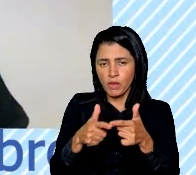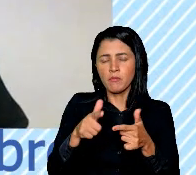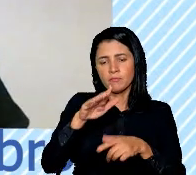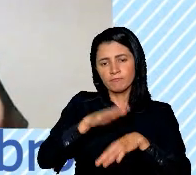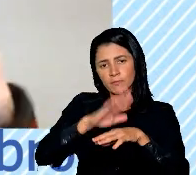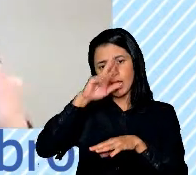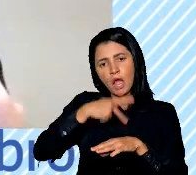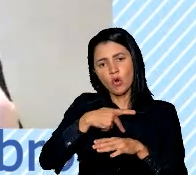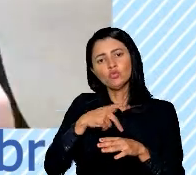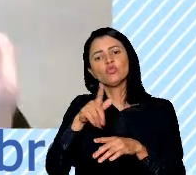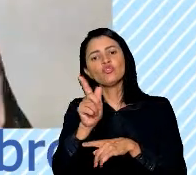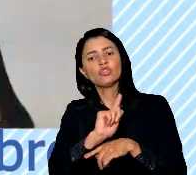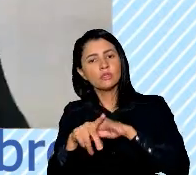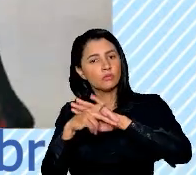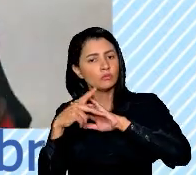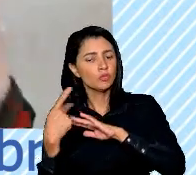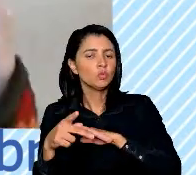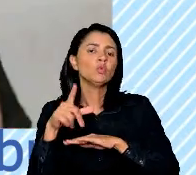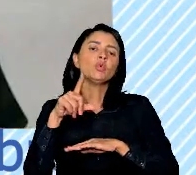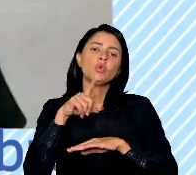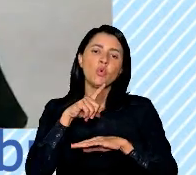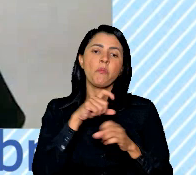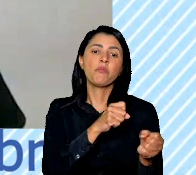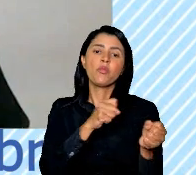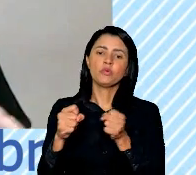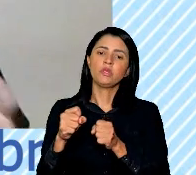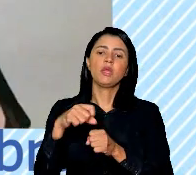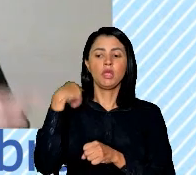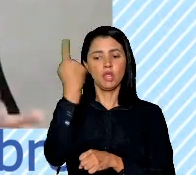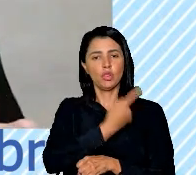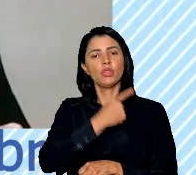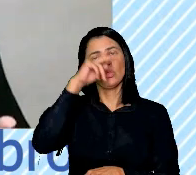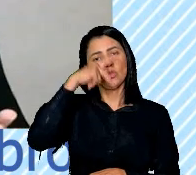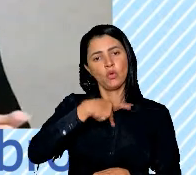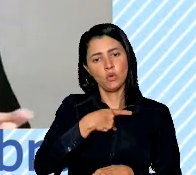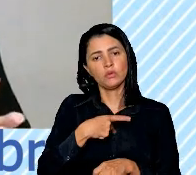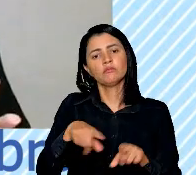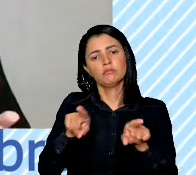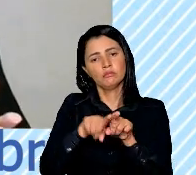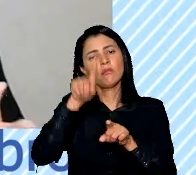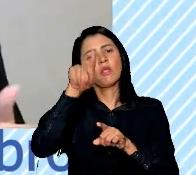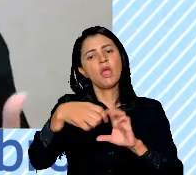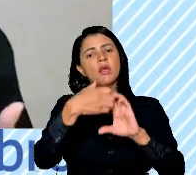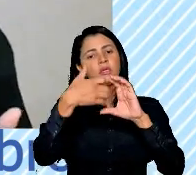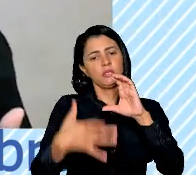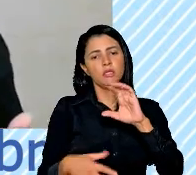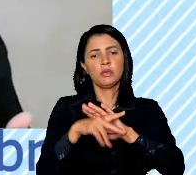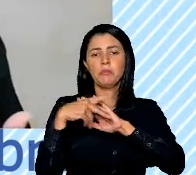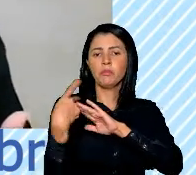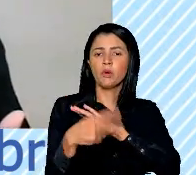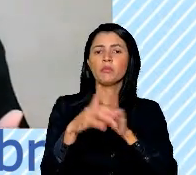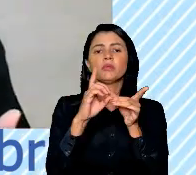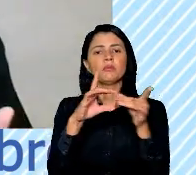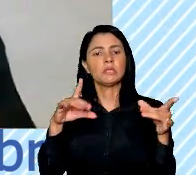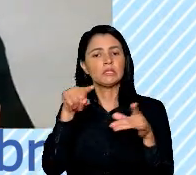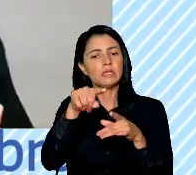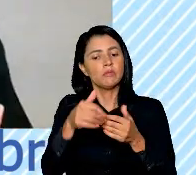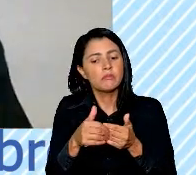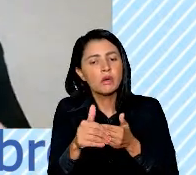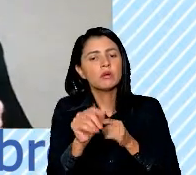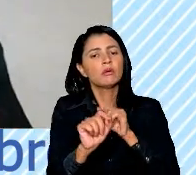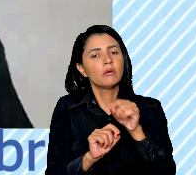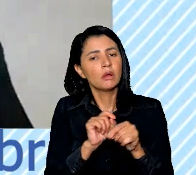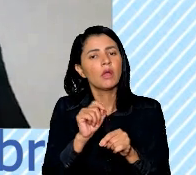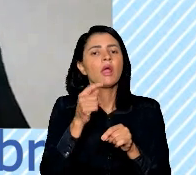dos poderes e de si, da autogestão de nós mesmos, que também é característica da democracia a partir de